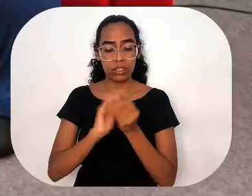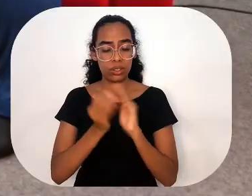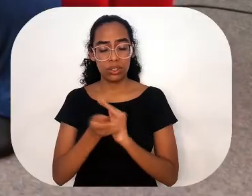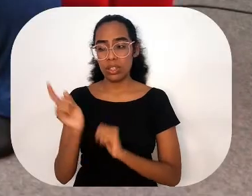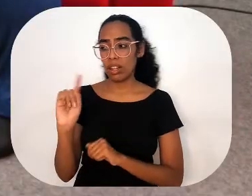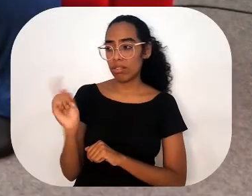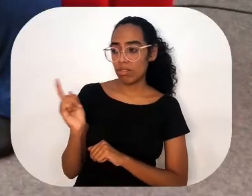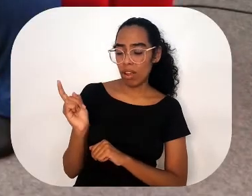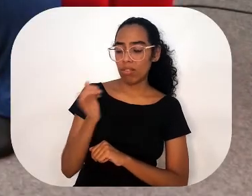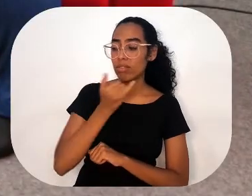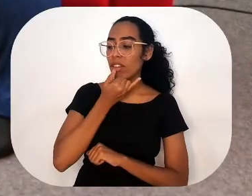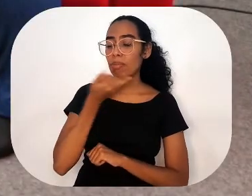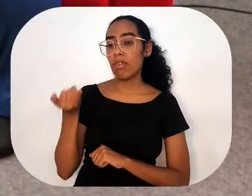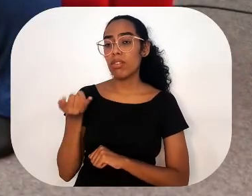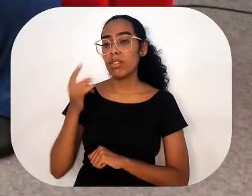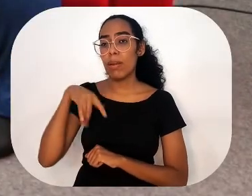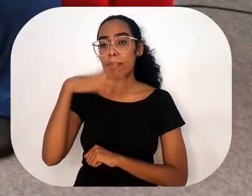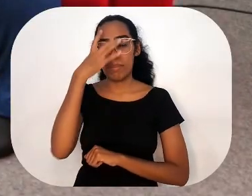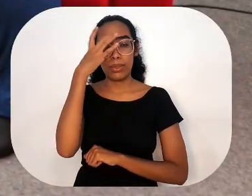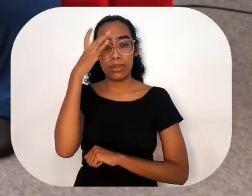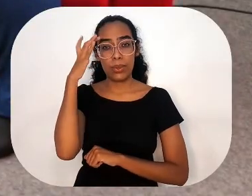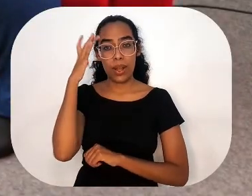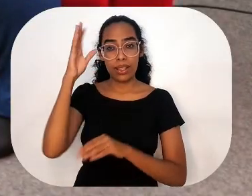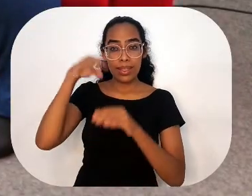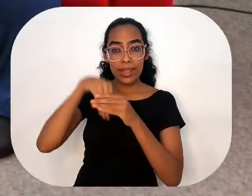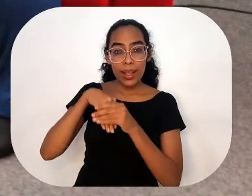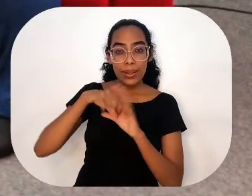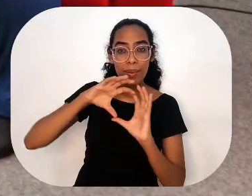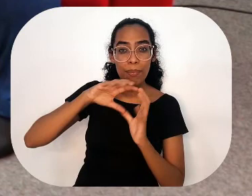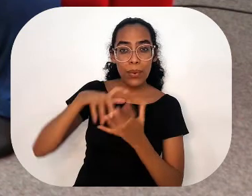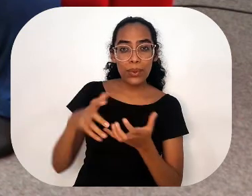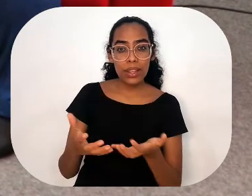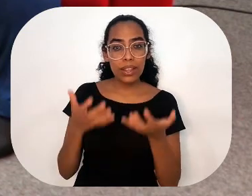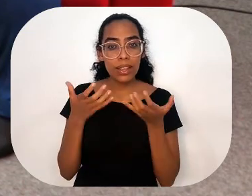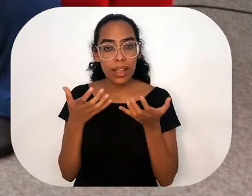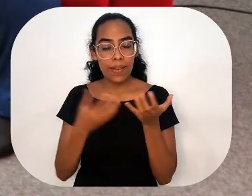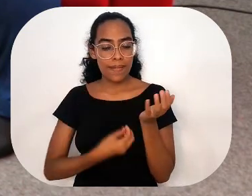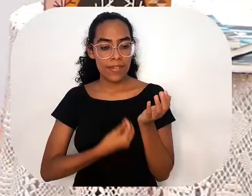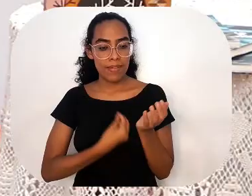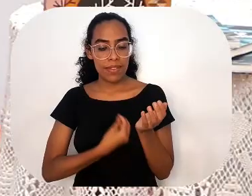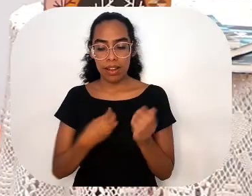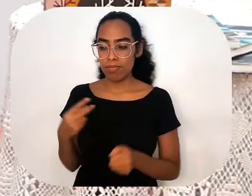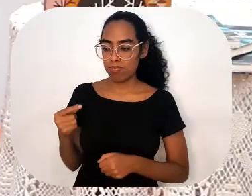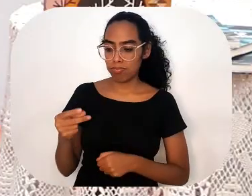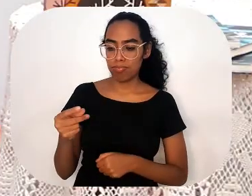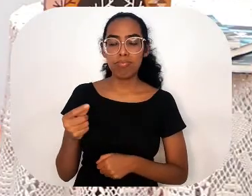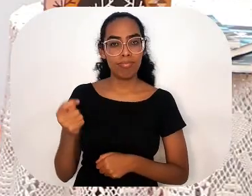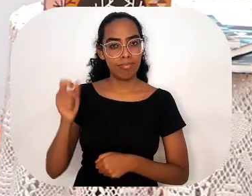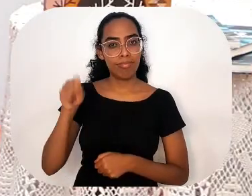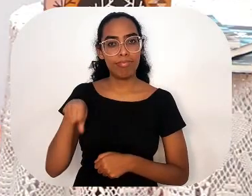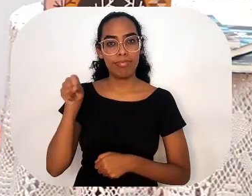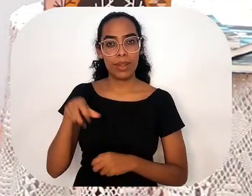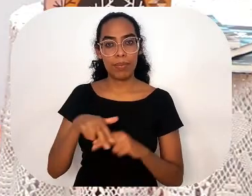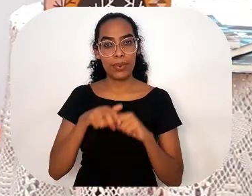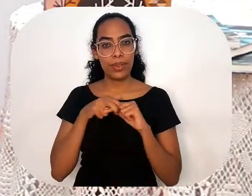pessoas que estão no mundo e querem viver e sobreviver né então é importante esse